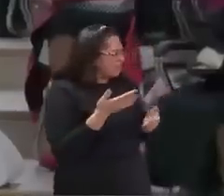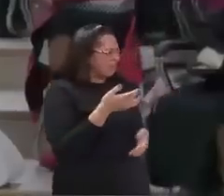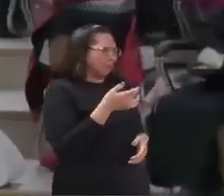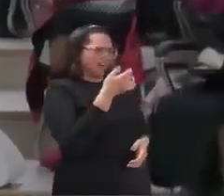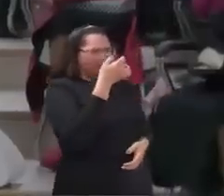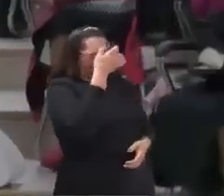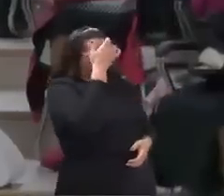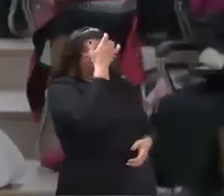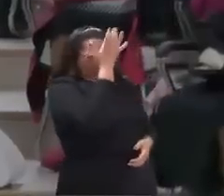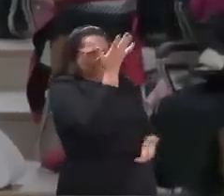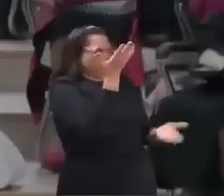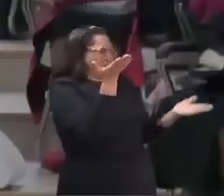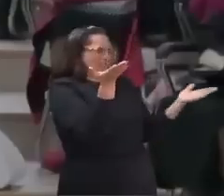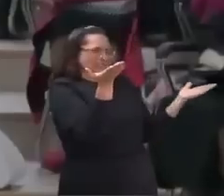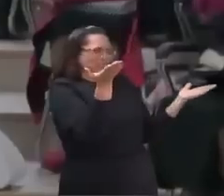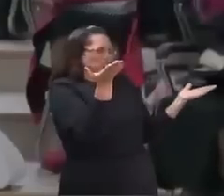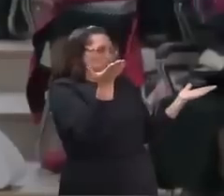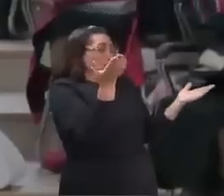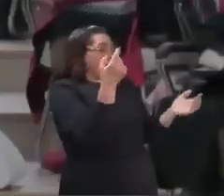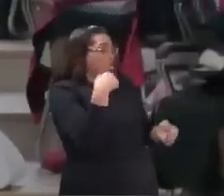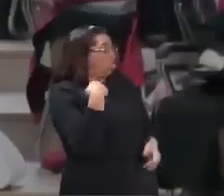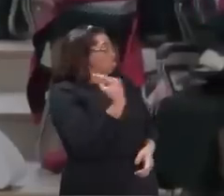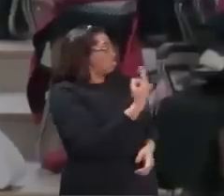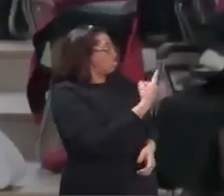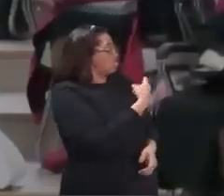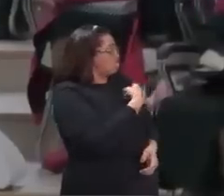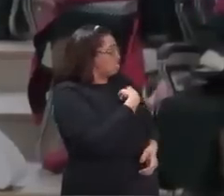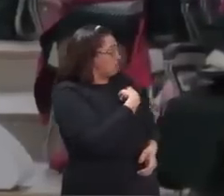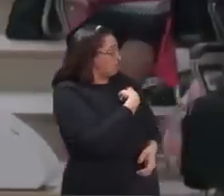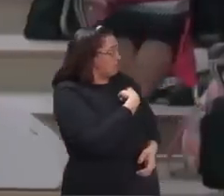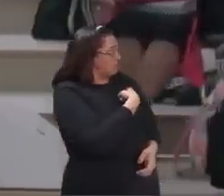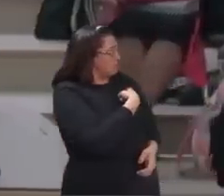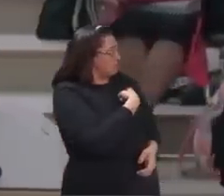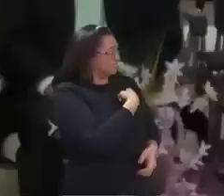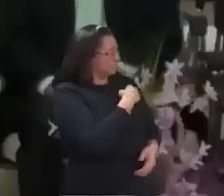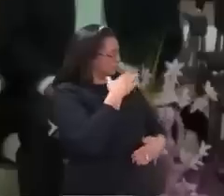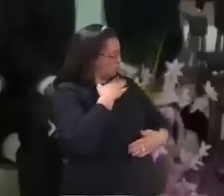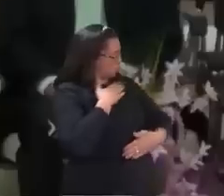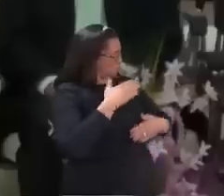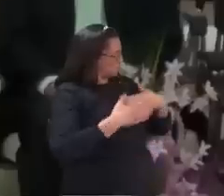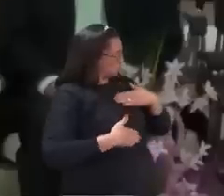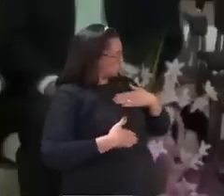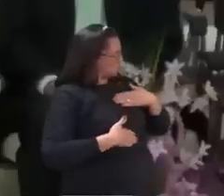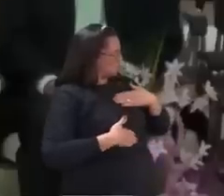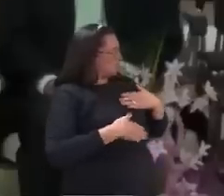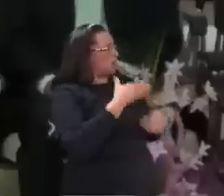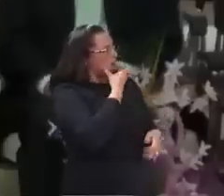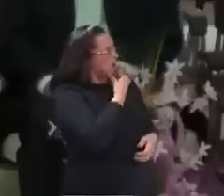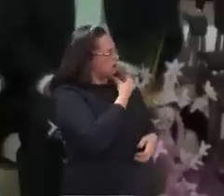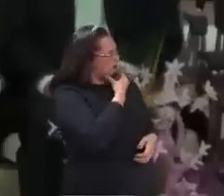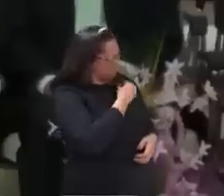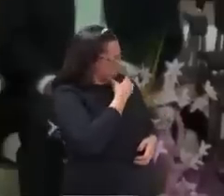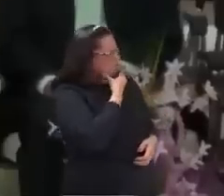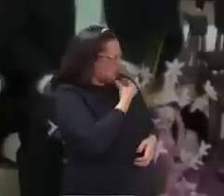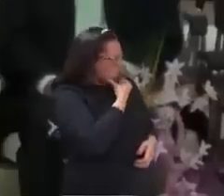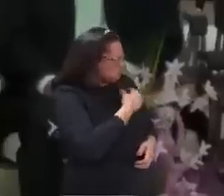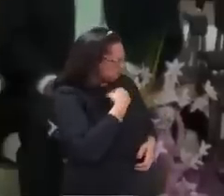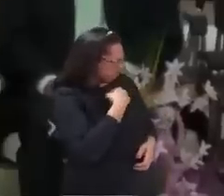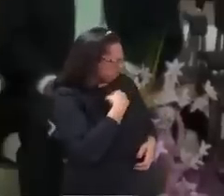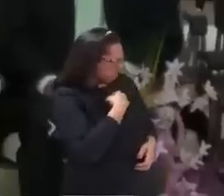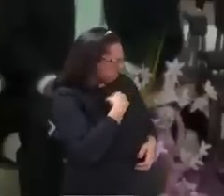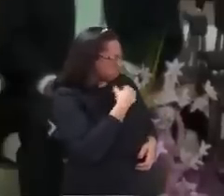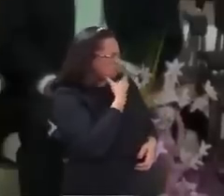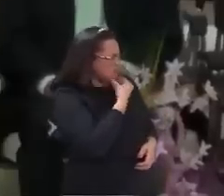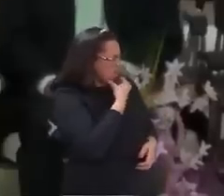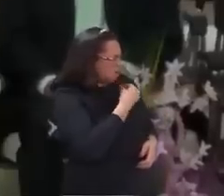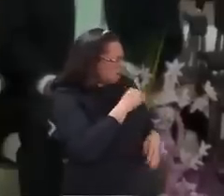Nós, seres humanos, homens, achamos-nos ser fortes. mas nós somos frágeis, porque somos feitos do